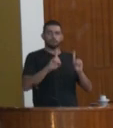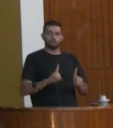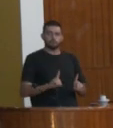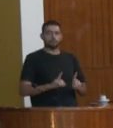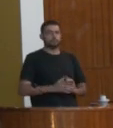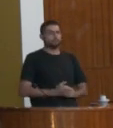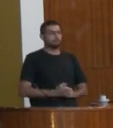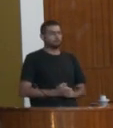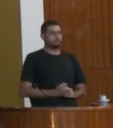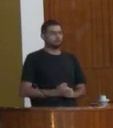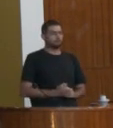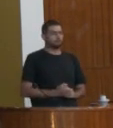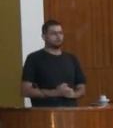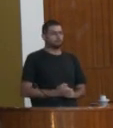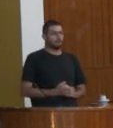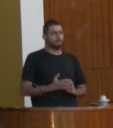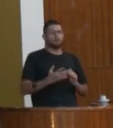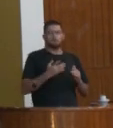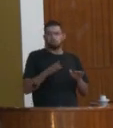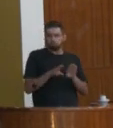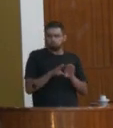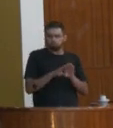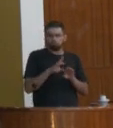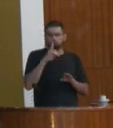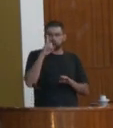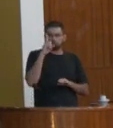deficiência ou dificuldade,